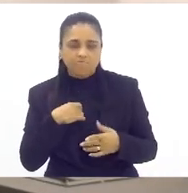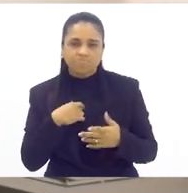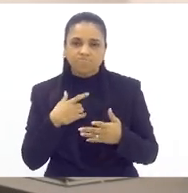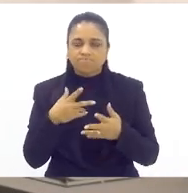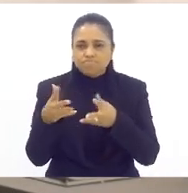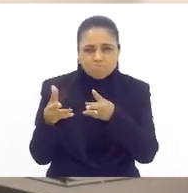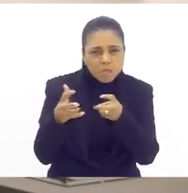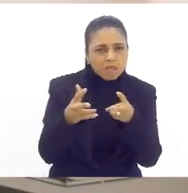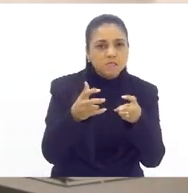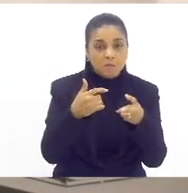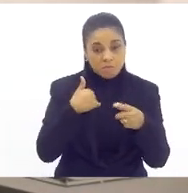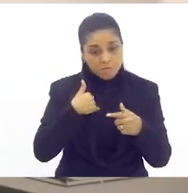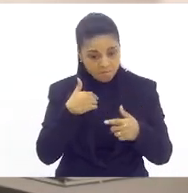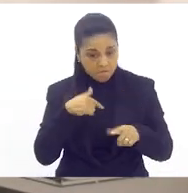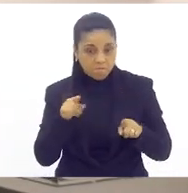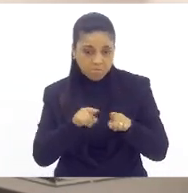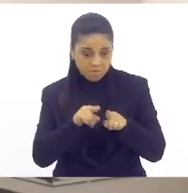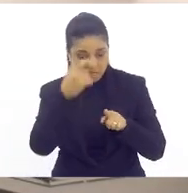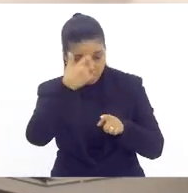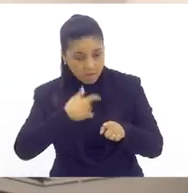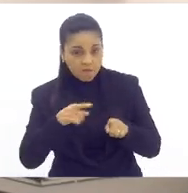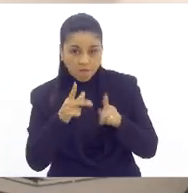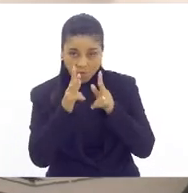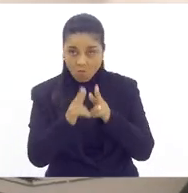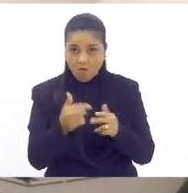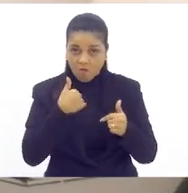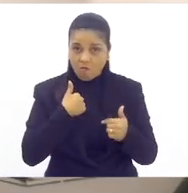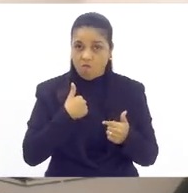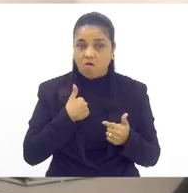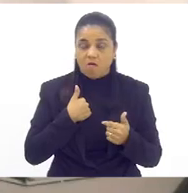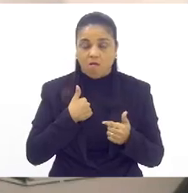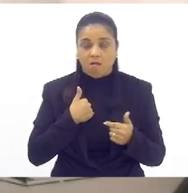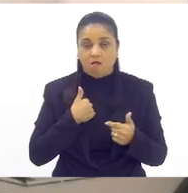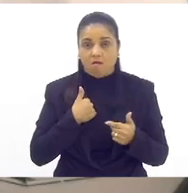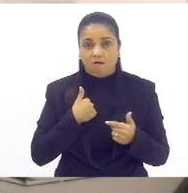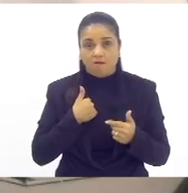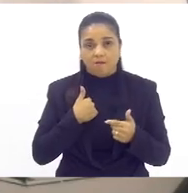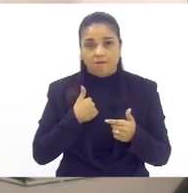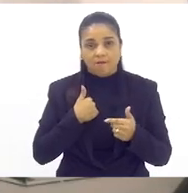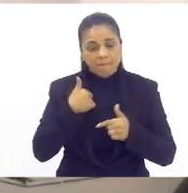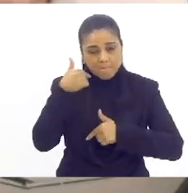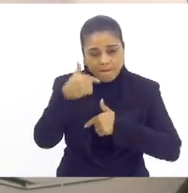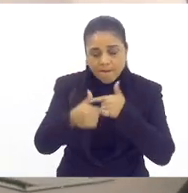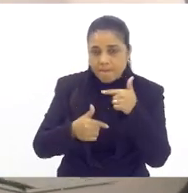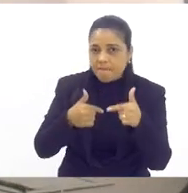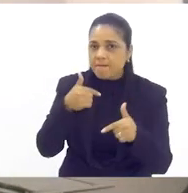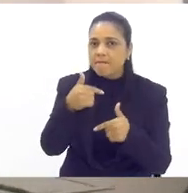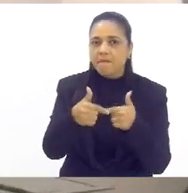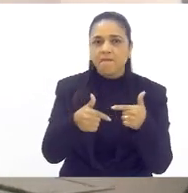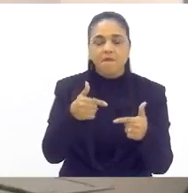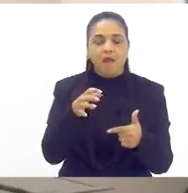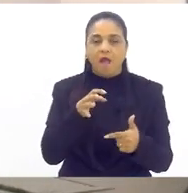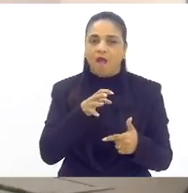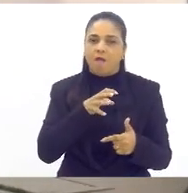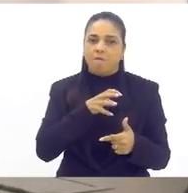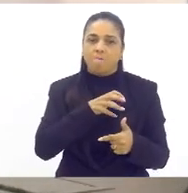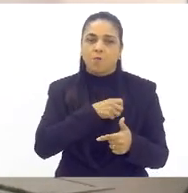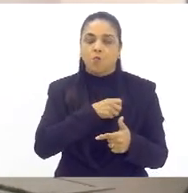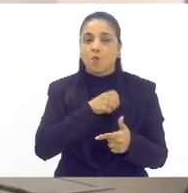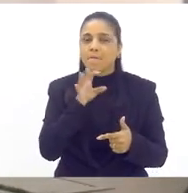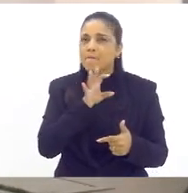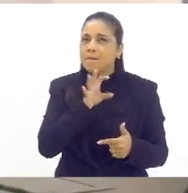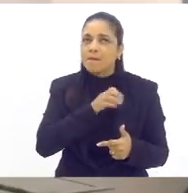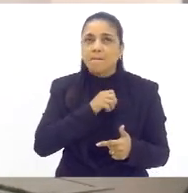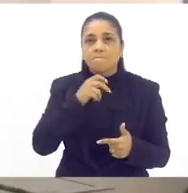né Inclusive a minha Porque de fato a gente faz com uma paixão não é apenas amor é paixão